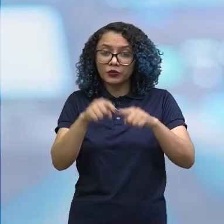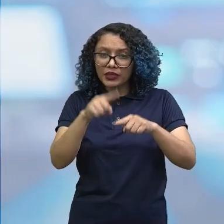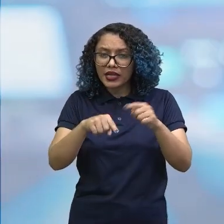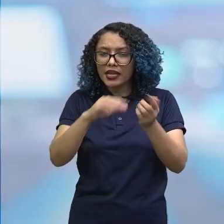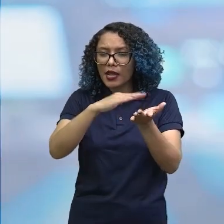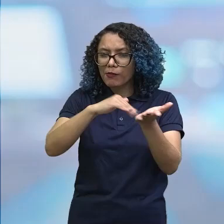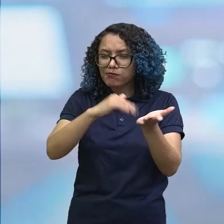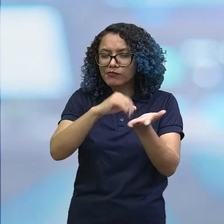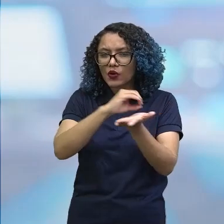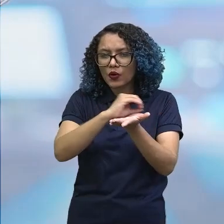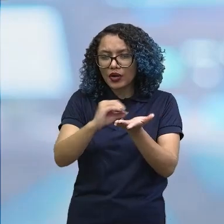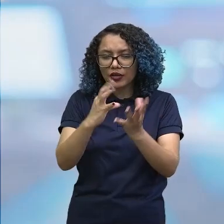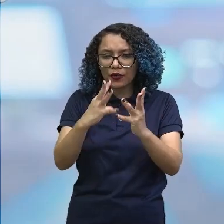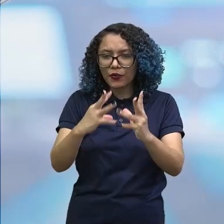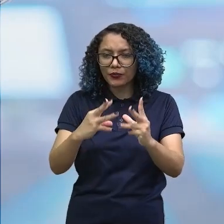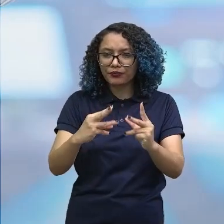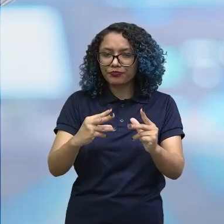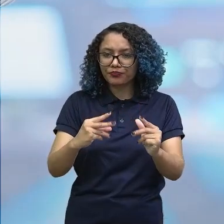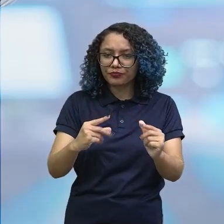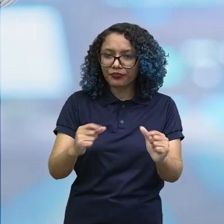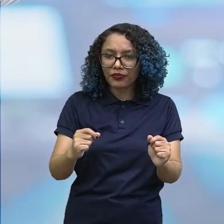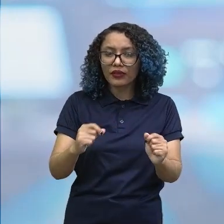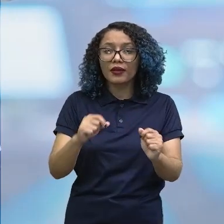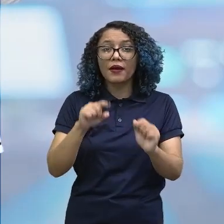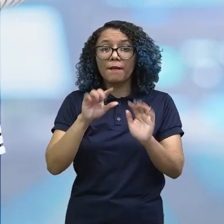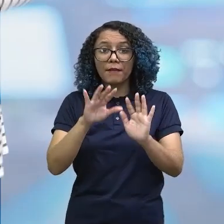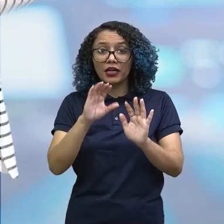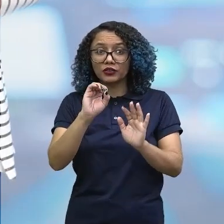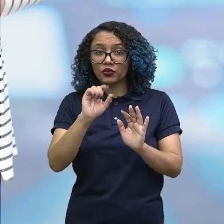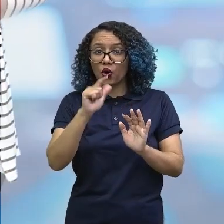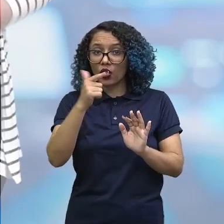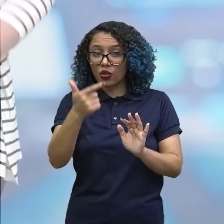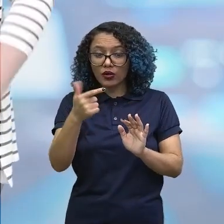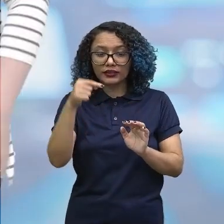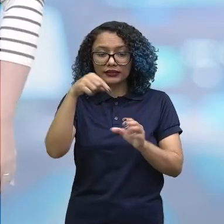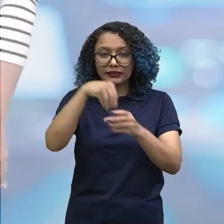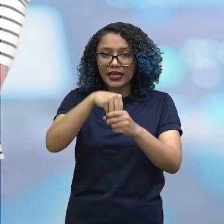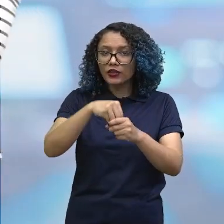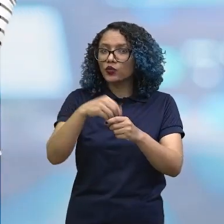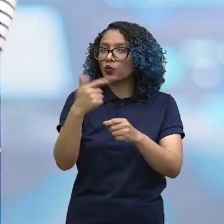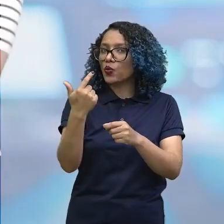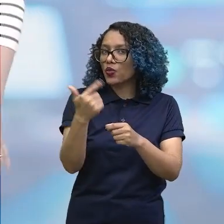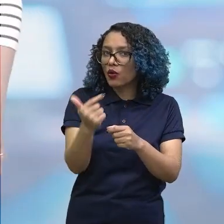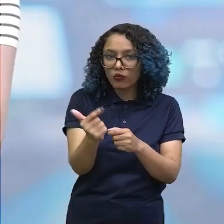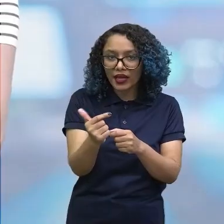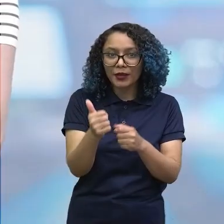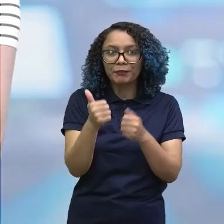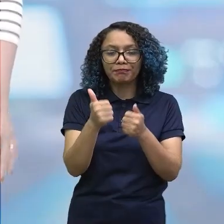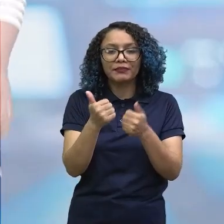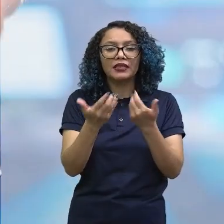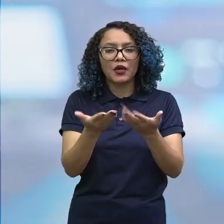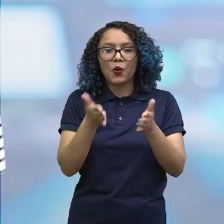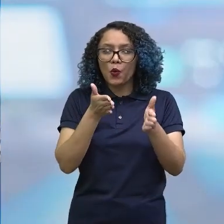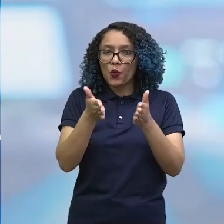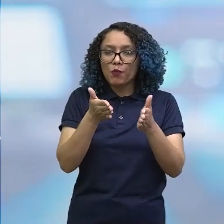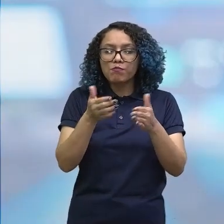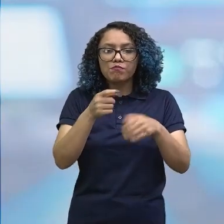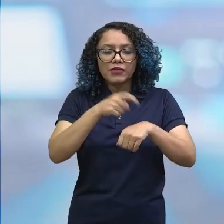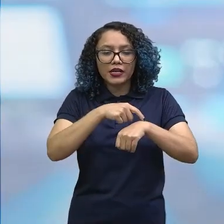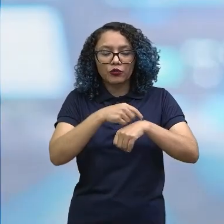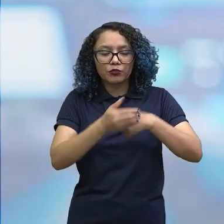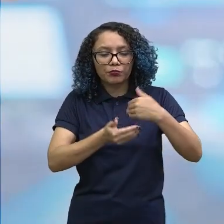resíduos orgânicos sem a presença de oxigênio. Durante o processo,